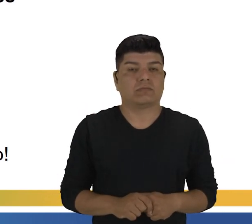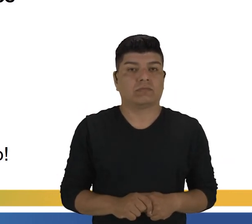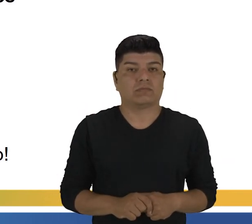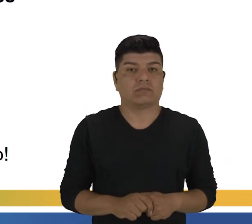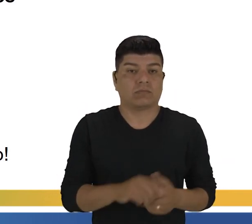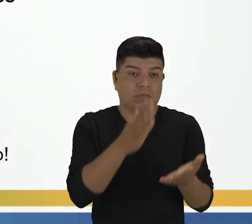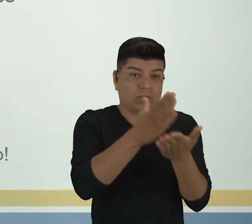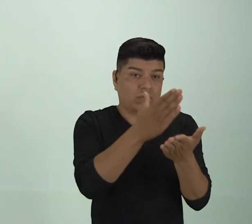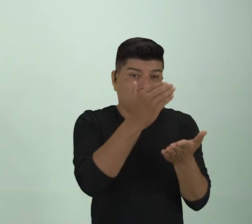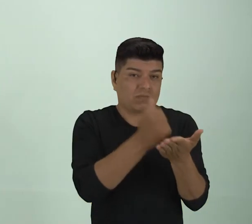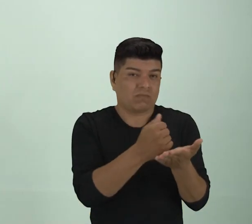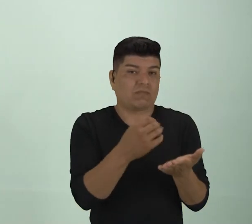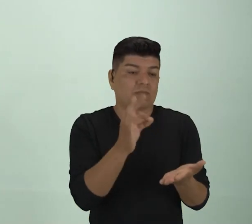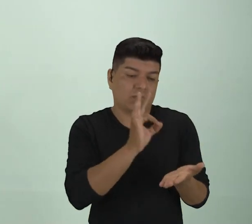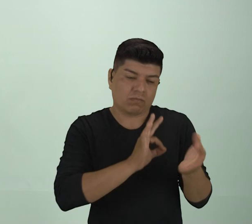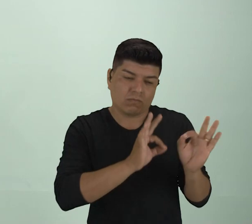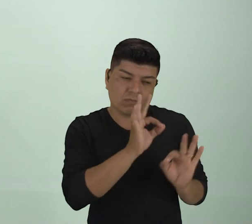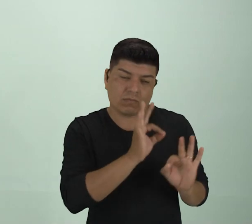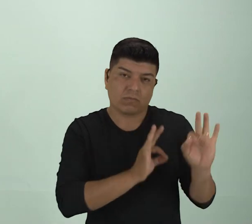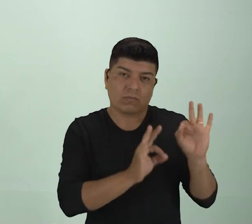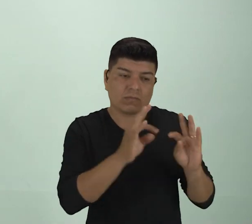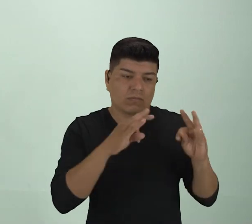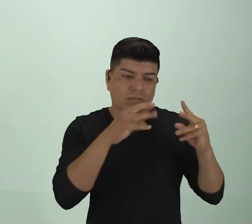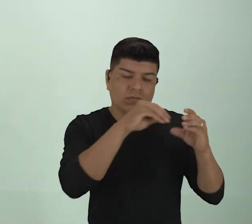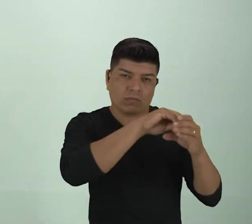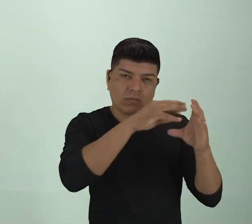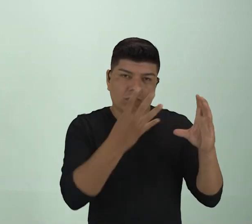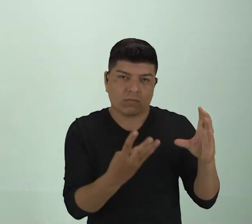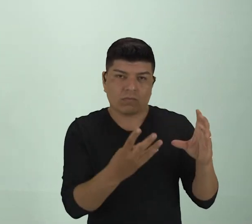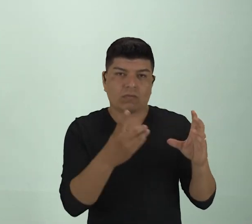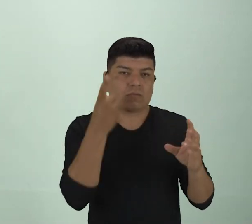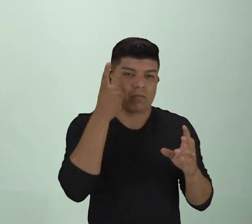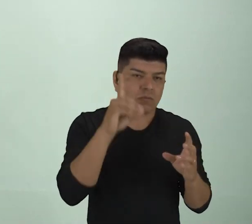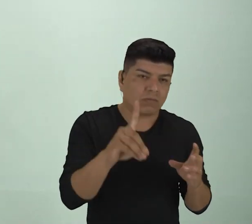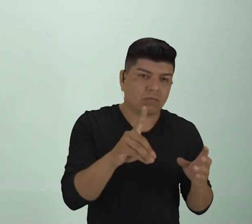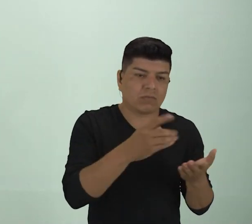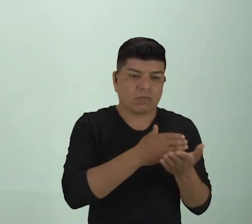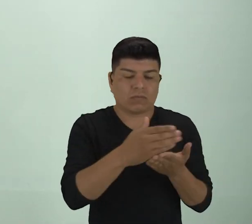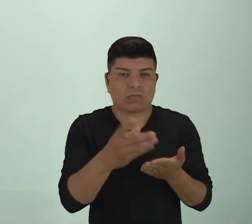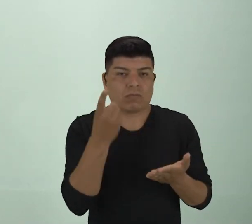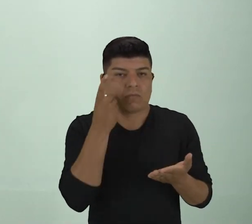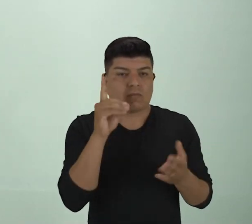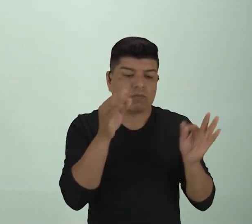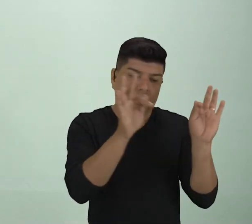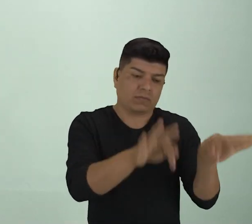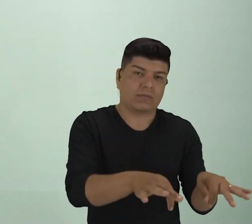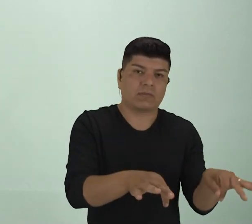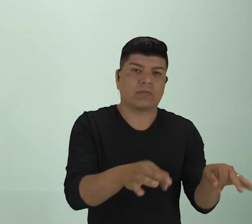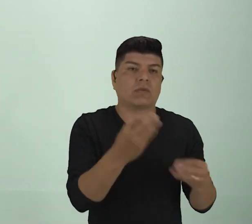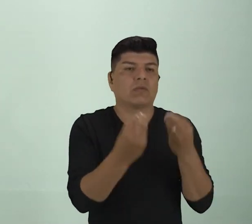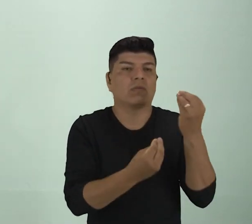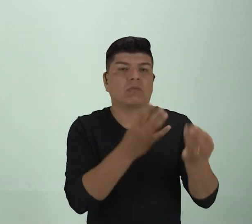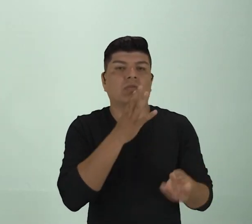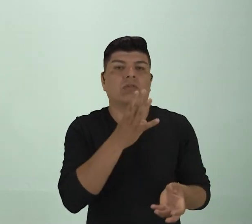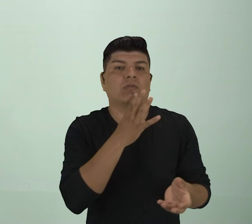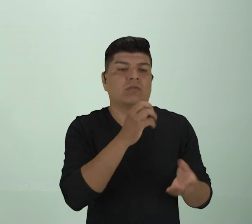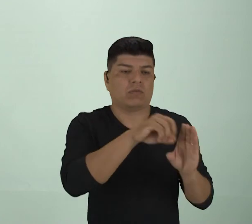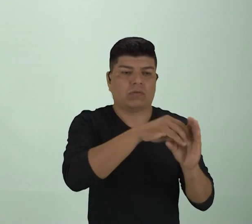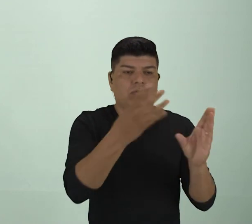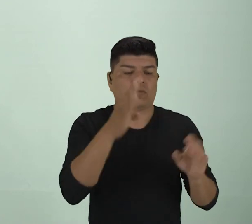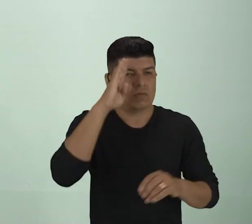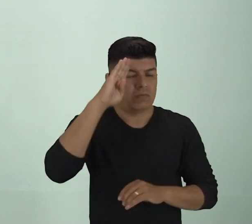a divisão bem bonitinha de todas as características, datas de início, datas de final, como ficou conhecida, as